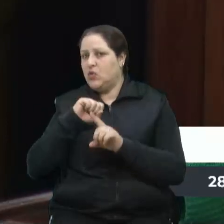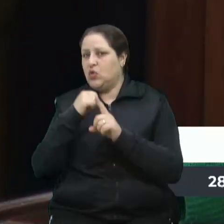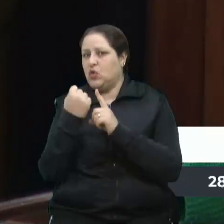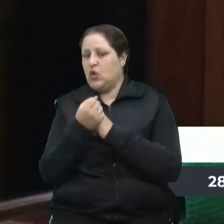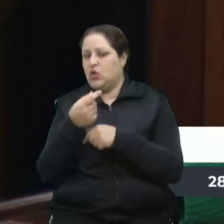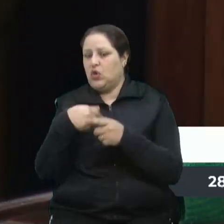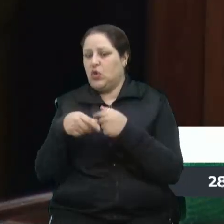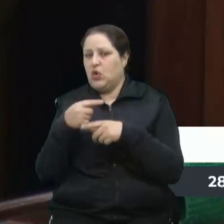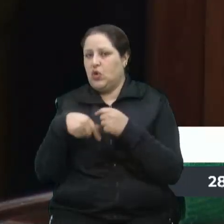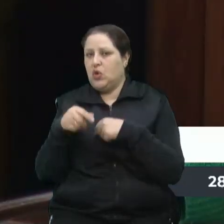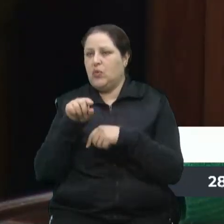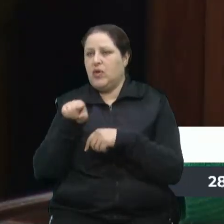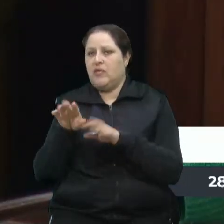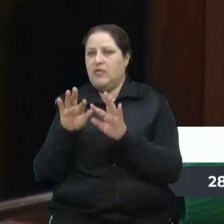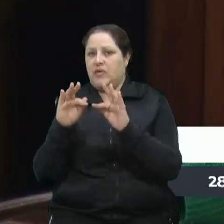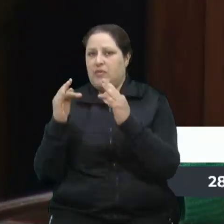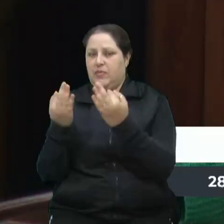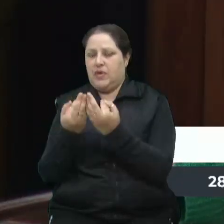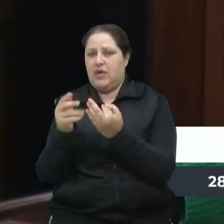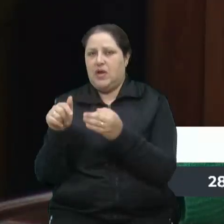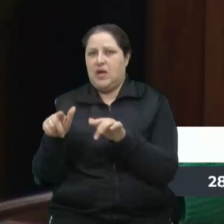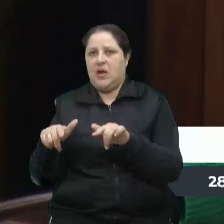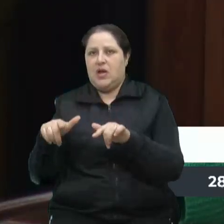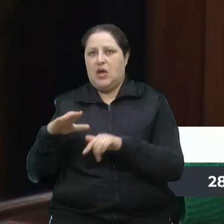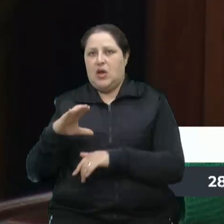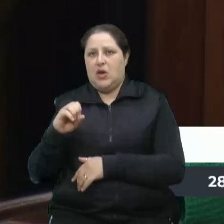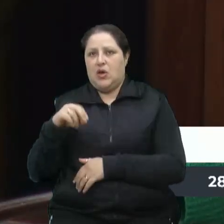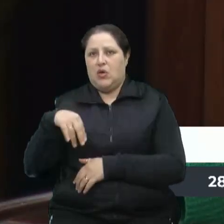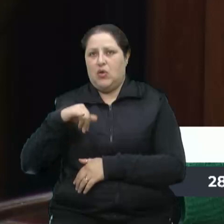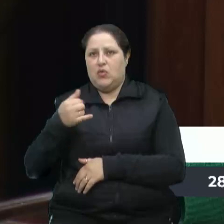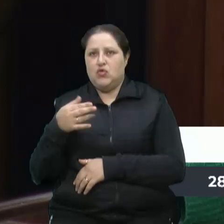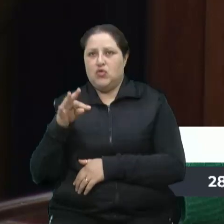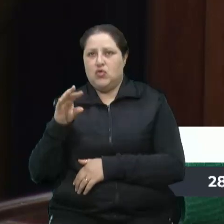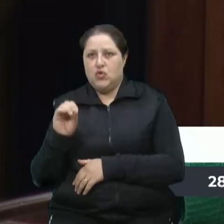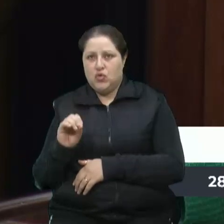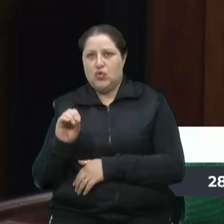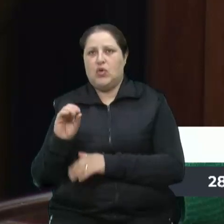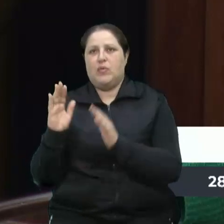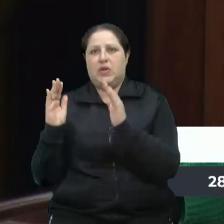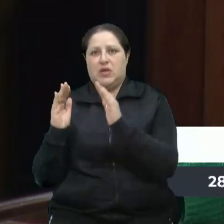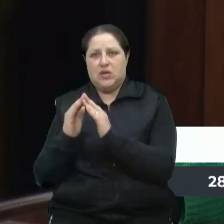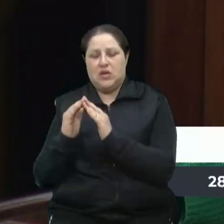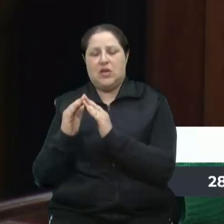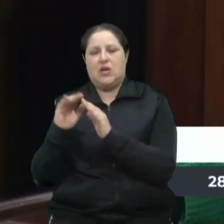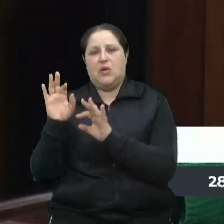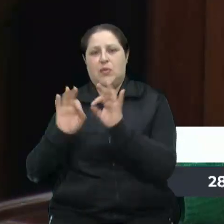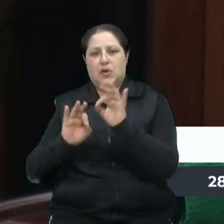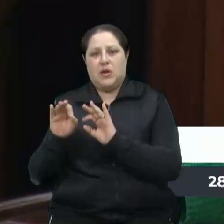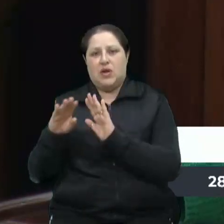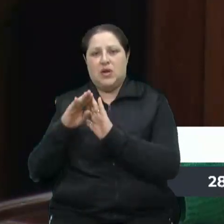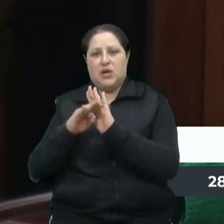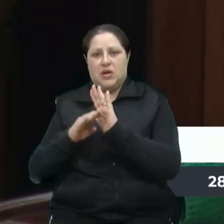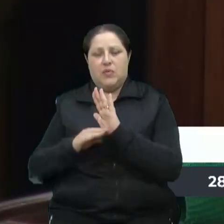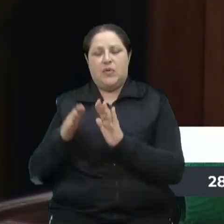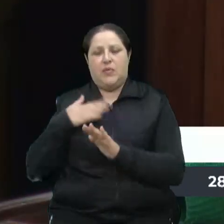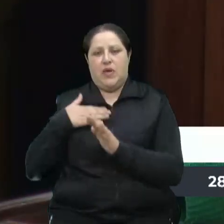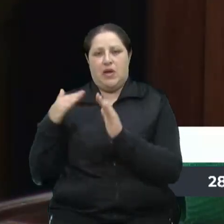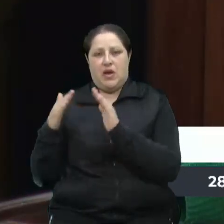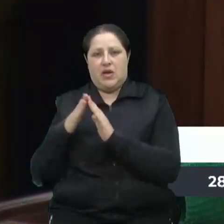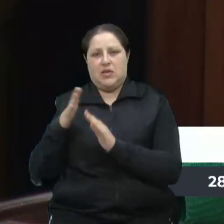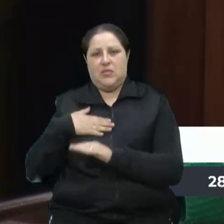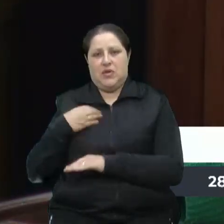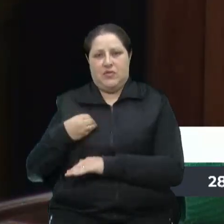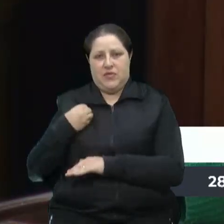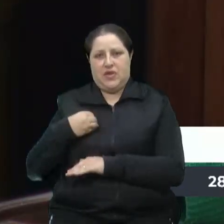famílias. Trata-se de um conjunto habitacional de moradia popular do programa Minha Casa Minha Vida, faixa 1. É